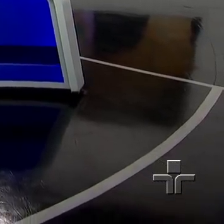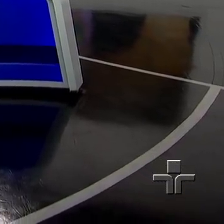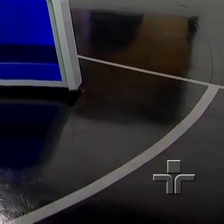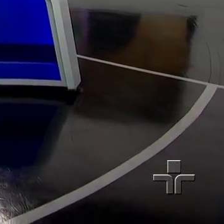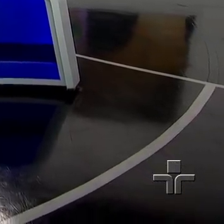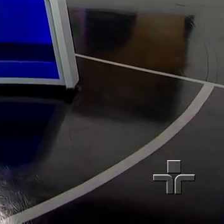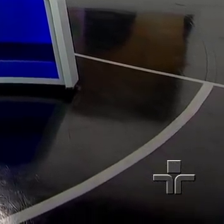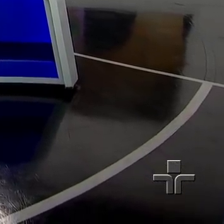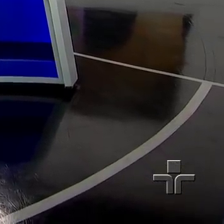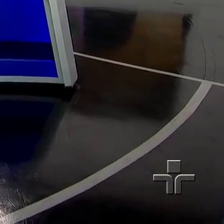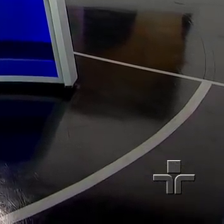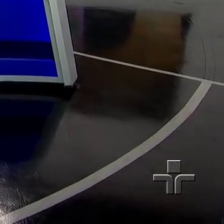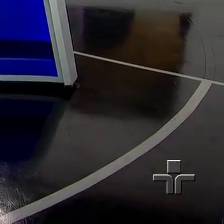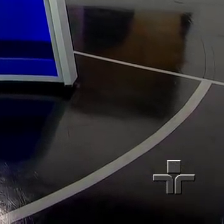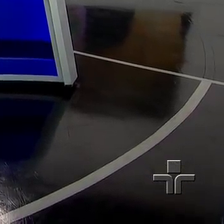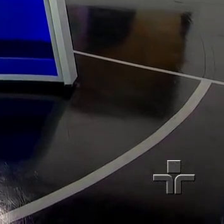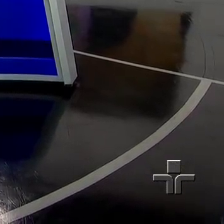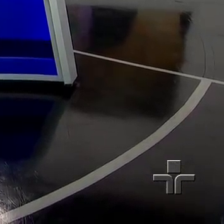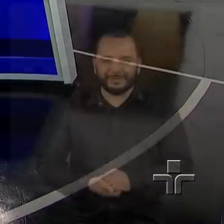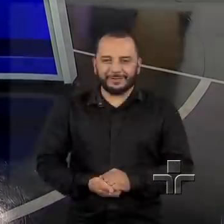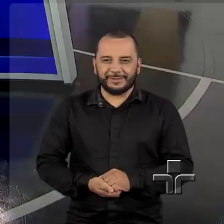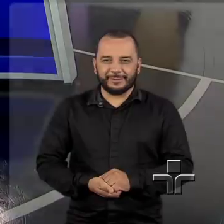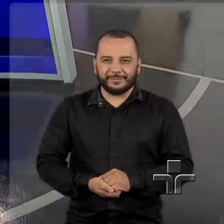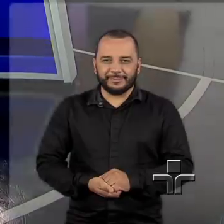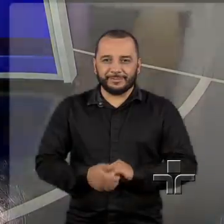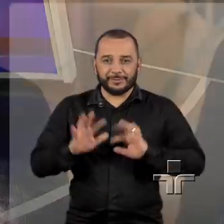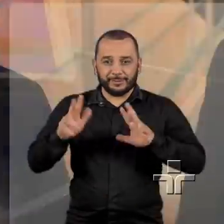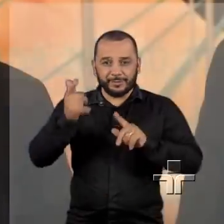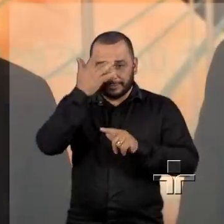já estão presos no Rio?